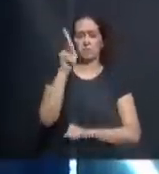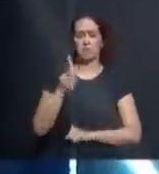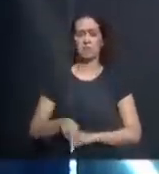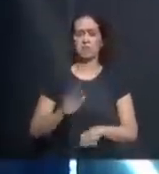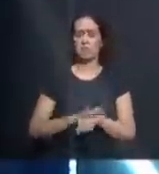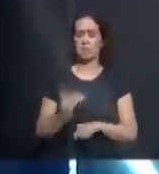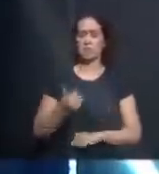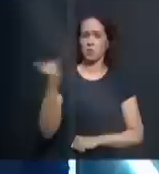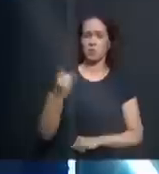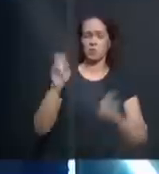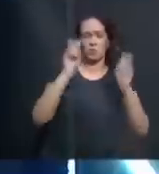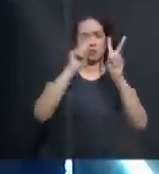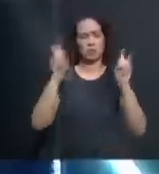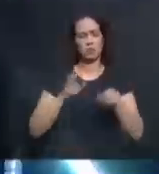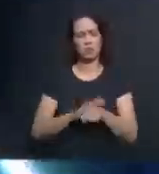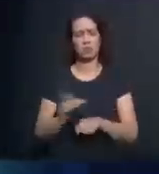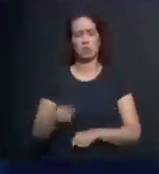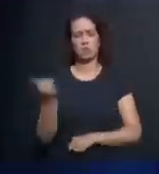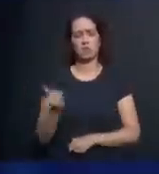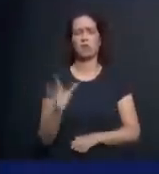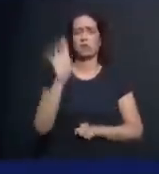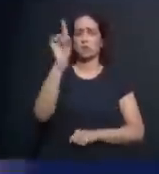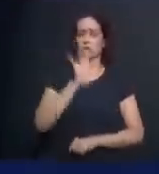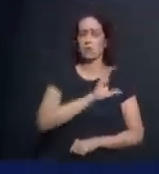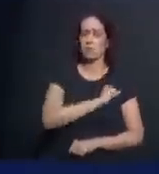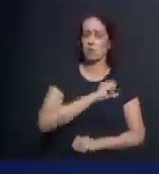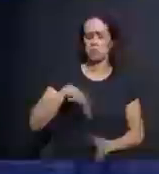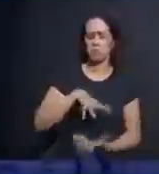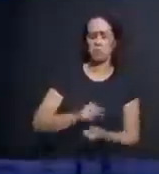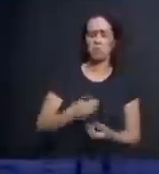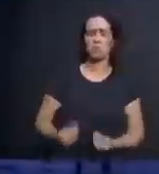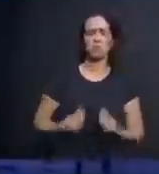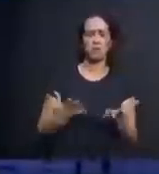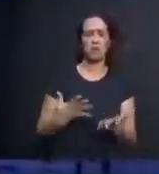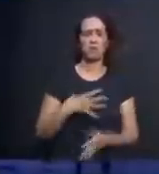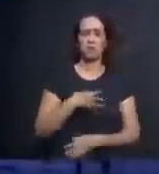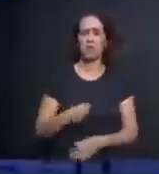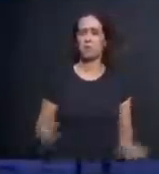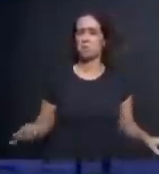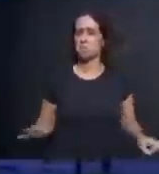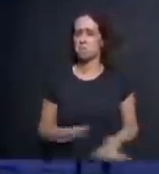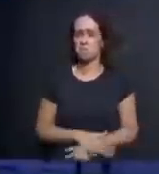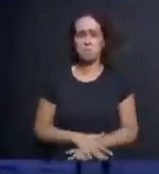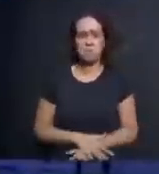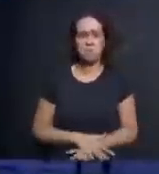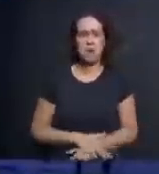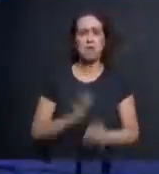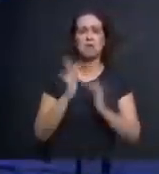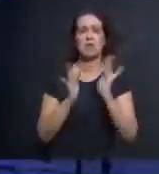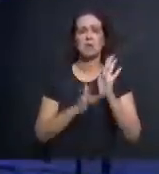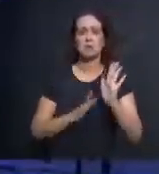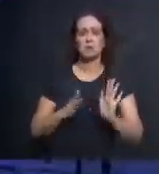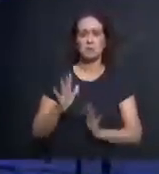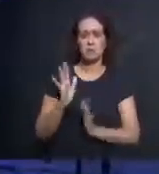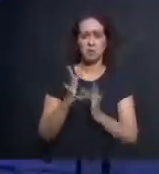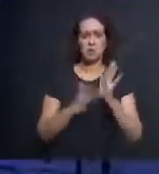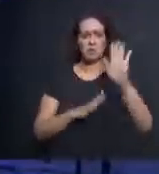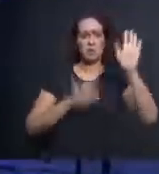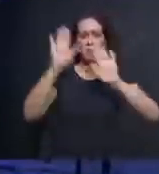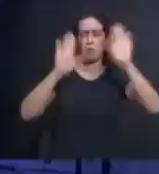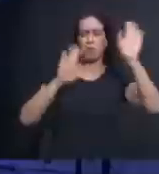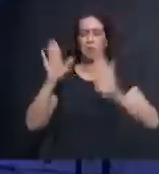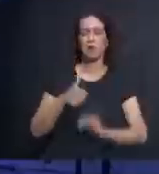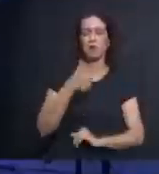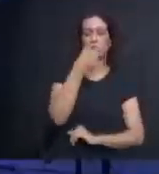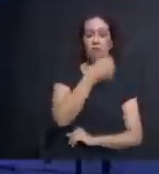do assunto mais importante do mundo, porque Deus amou muito de tal maneira, que deu seu filho, pá! Quem quer aceitar Jesus?